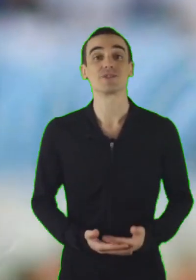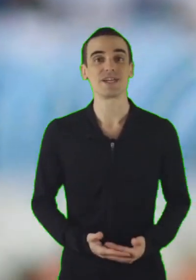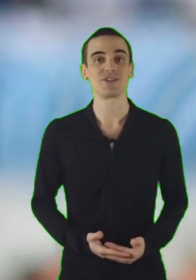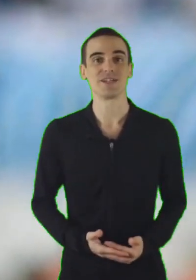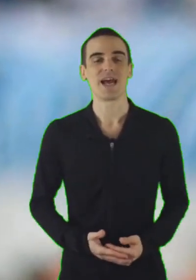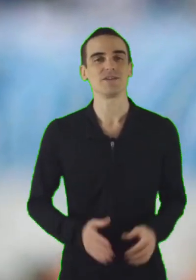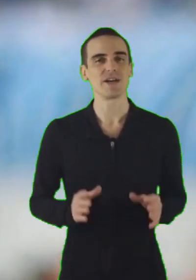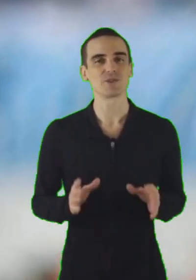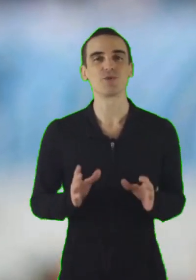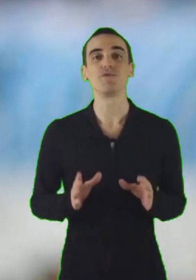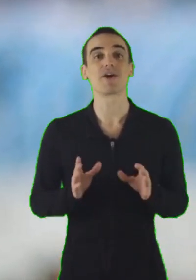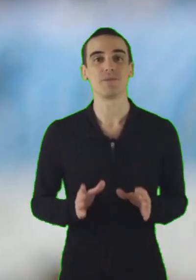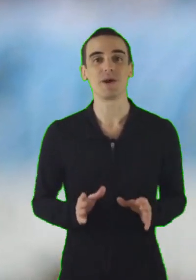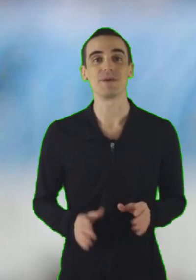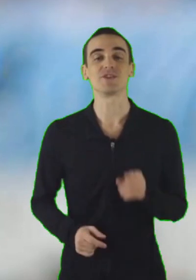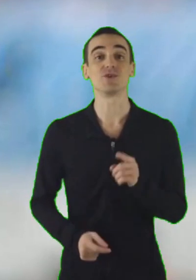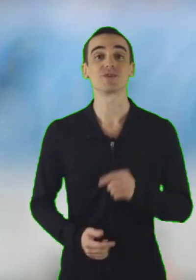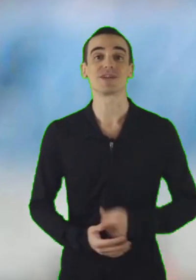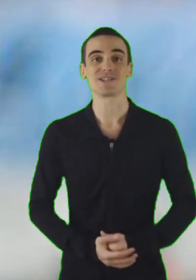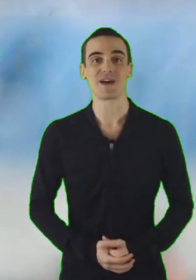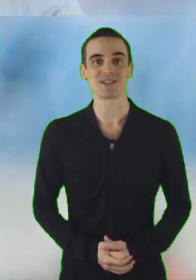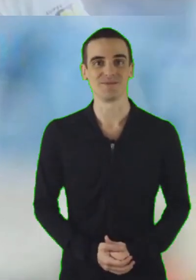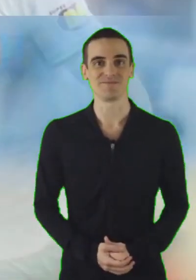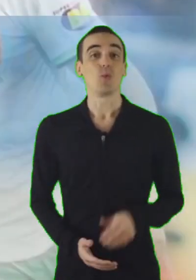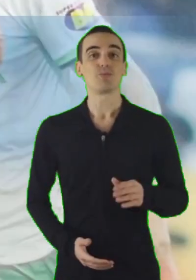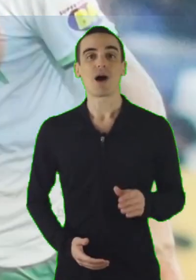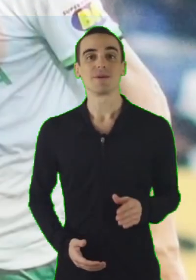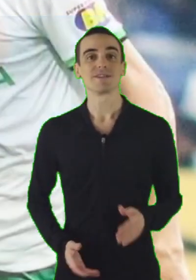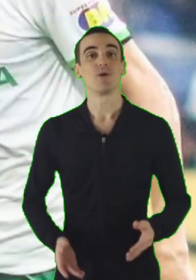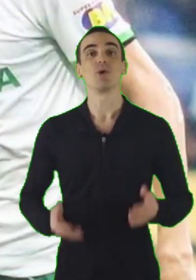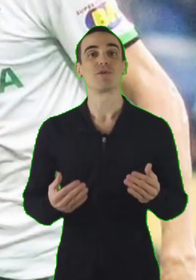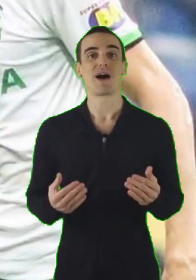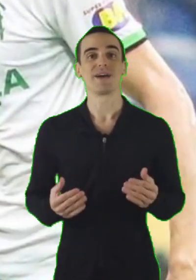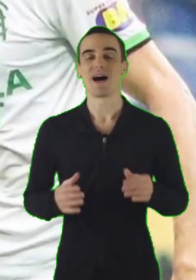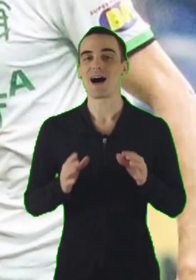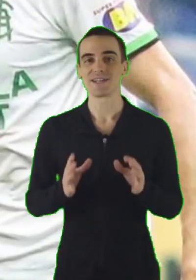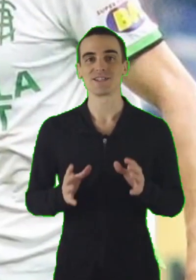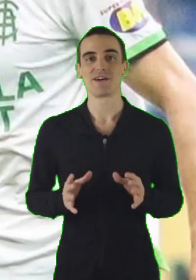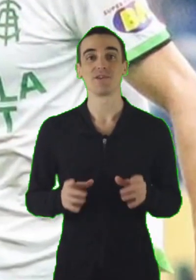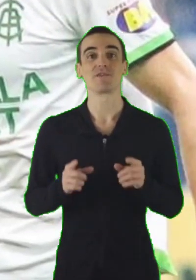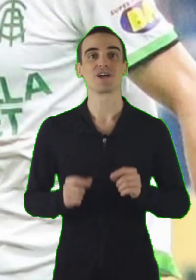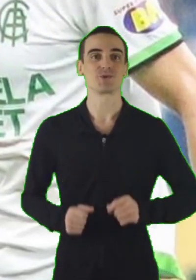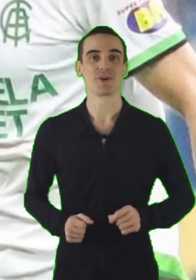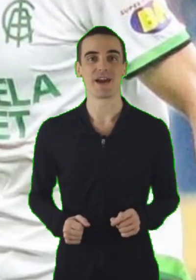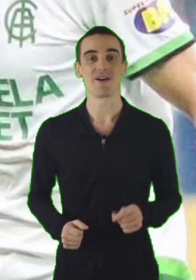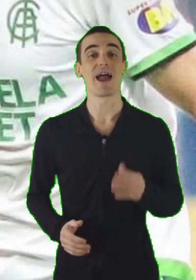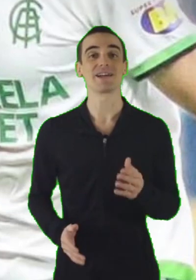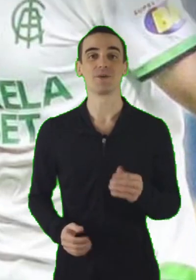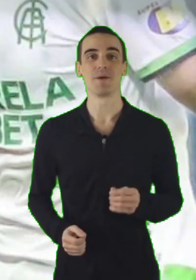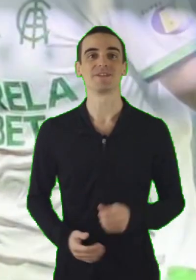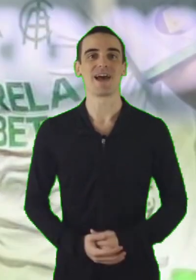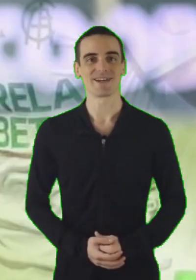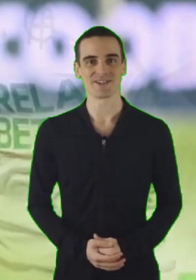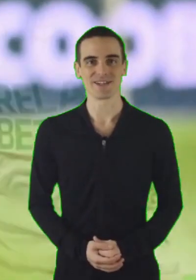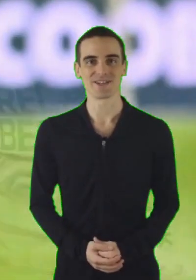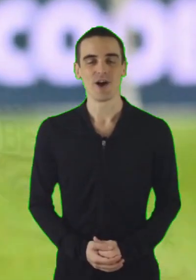minutos. Benítez empatou para o América Mineiro, aos 27, e tirou o Cruzeiro da partida. O time alviverde se impôs a partir de